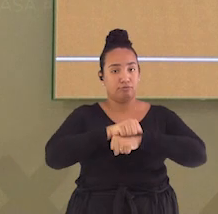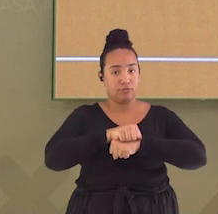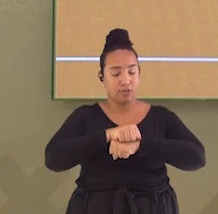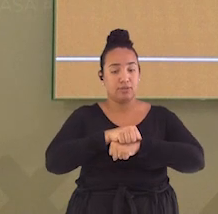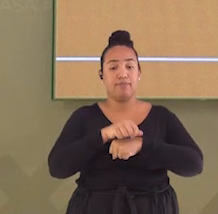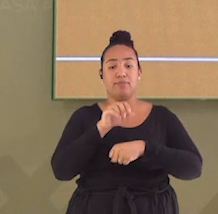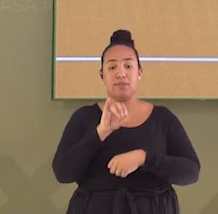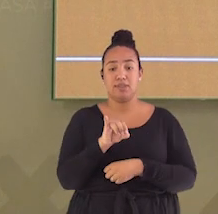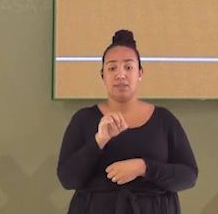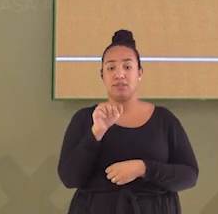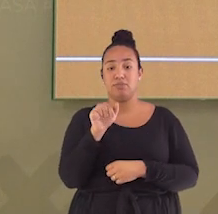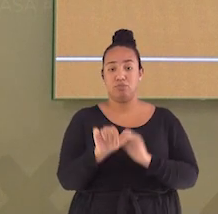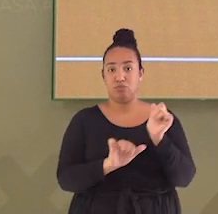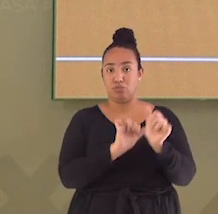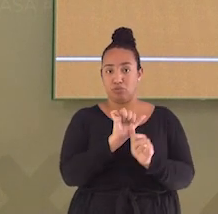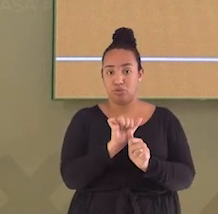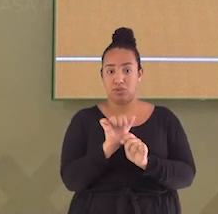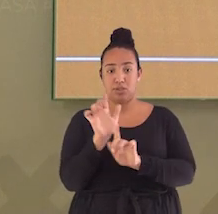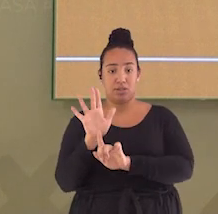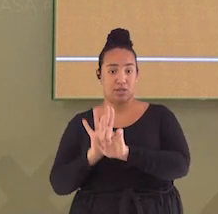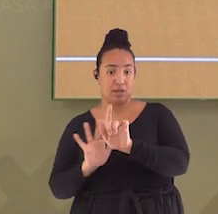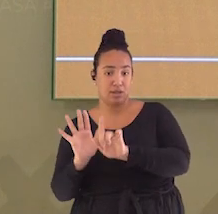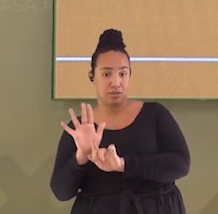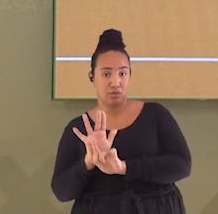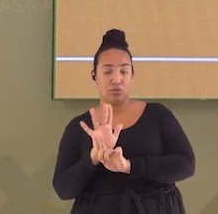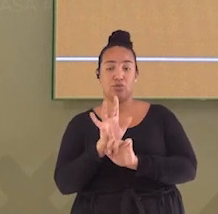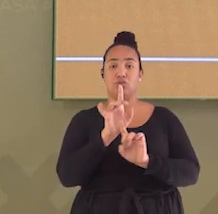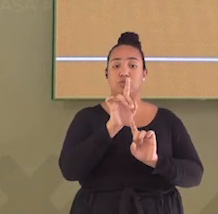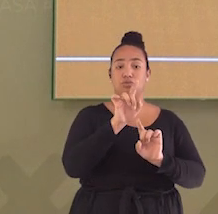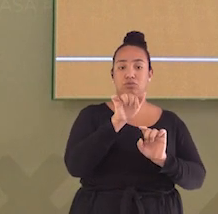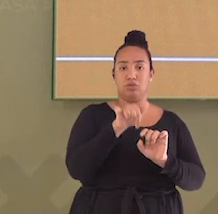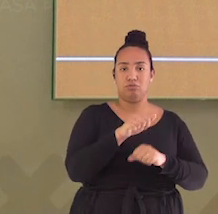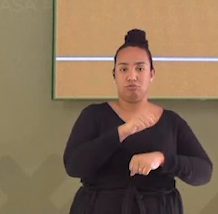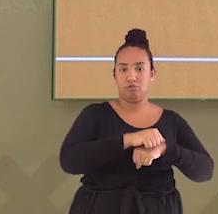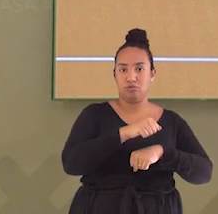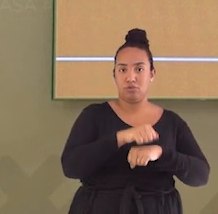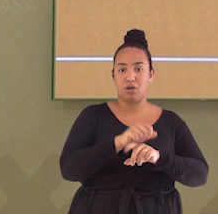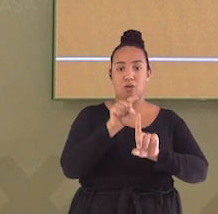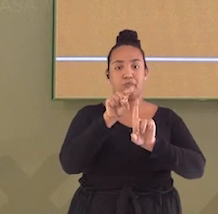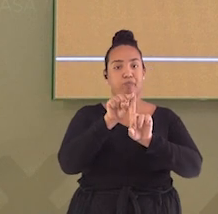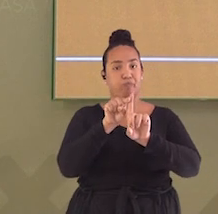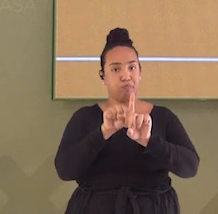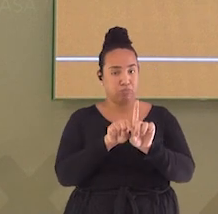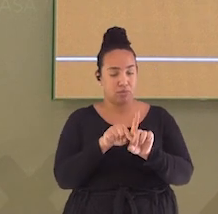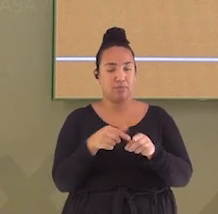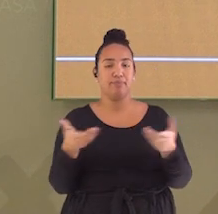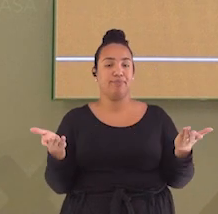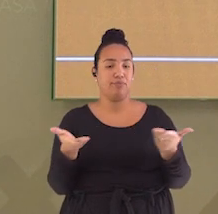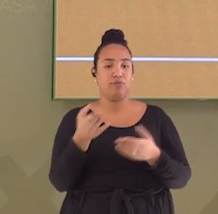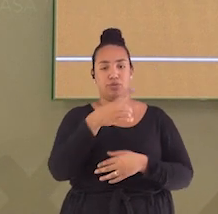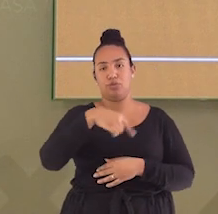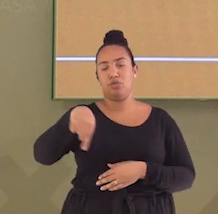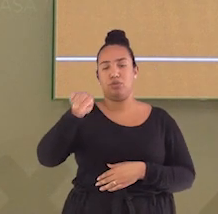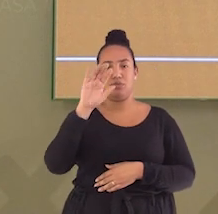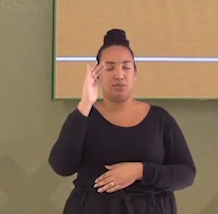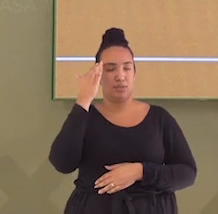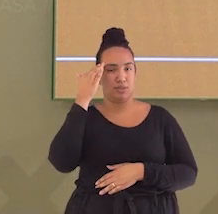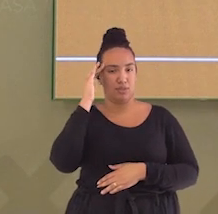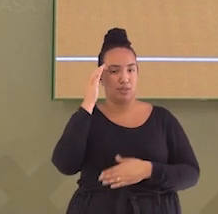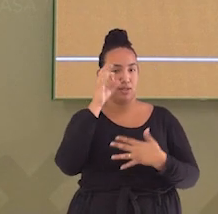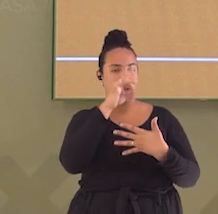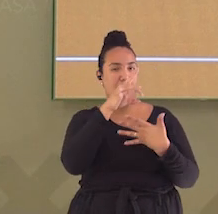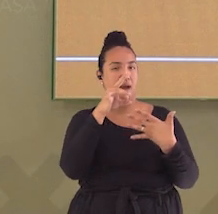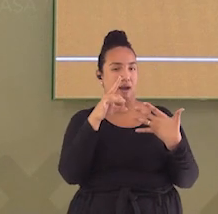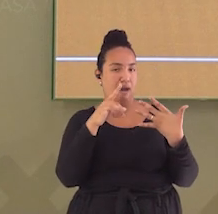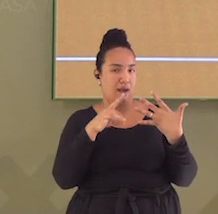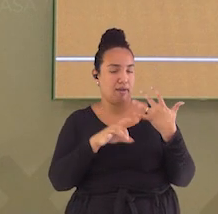estado gasoso para o sólido, ocorreu uma redução de temperatura. Vamos entender mais um pouco